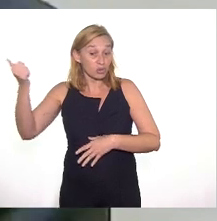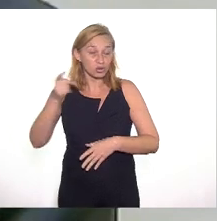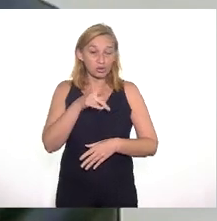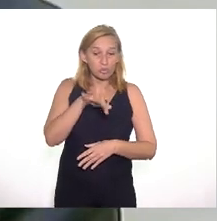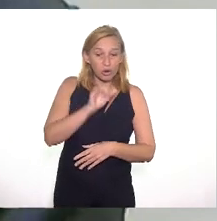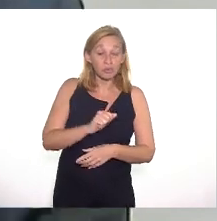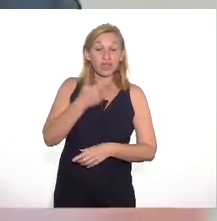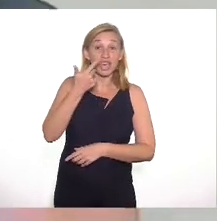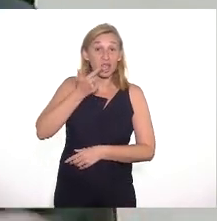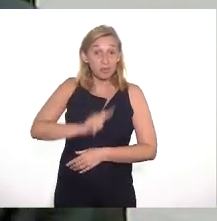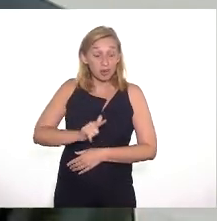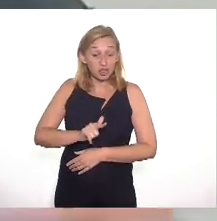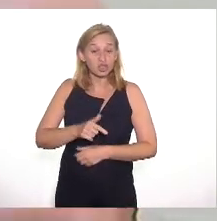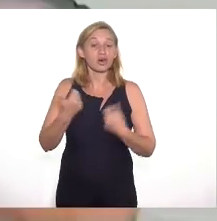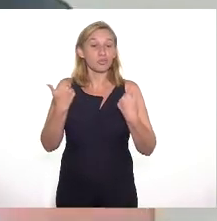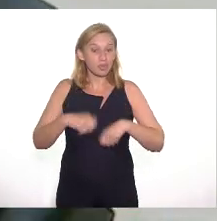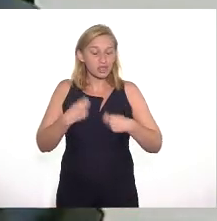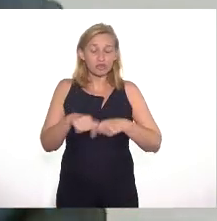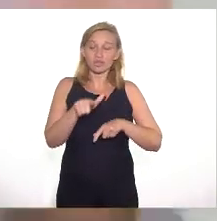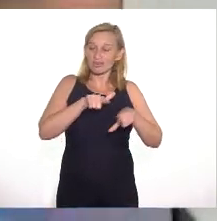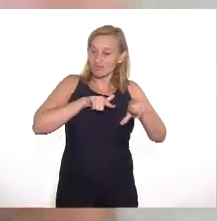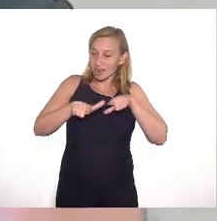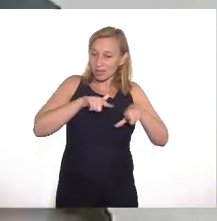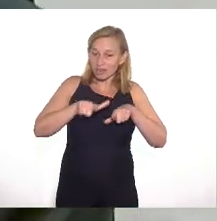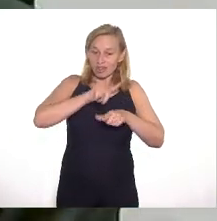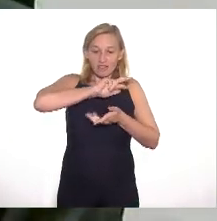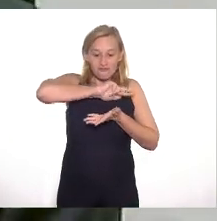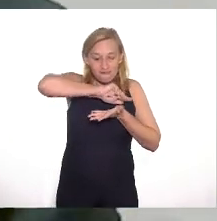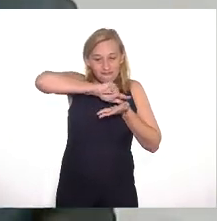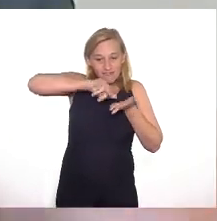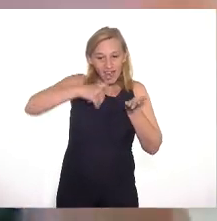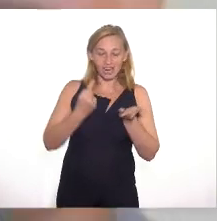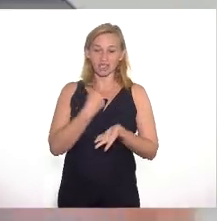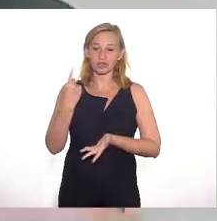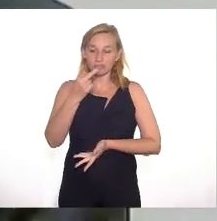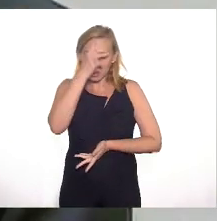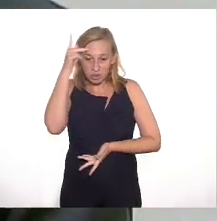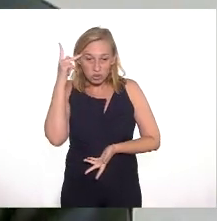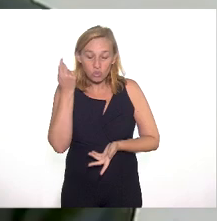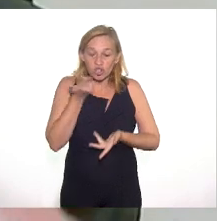que, repito, precisou ser trabalhado a várias mãos e com